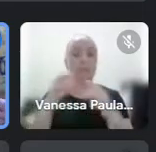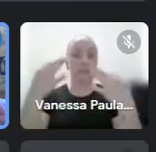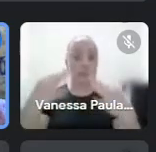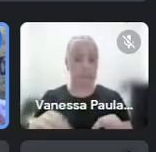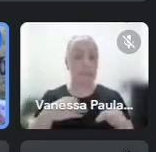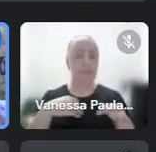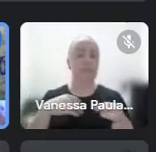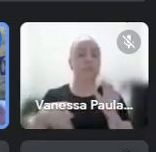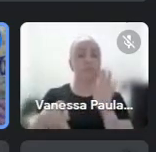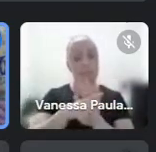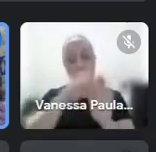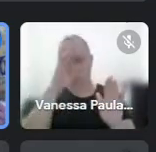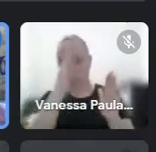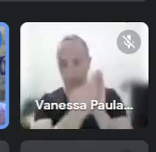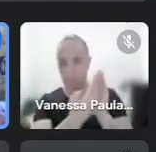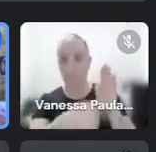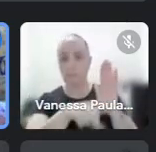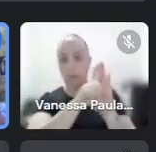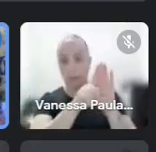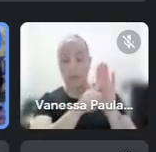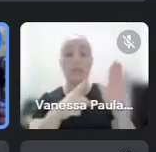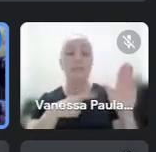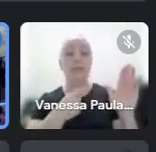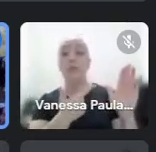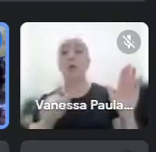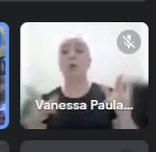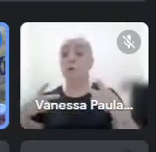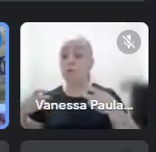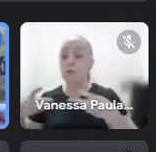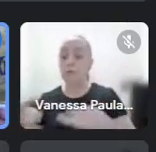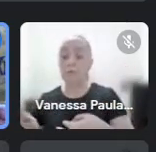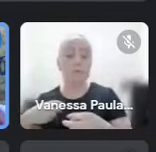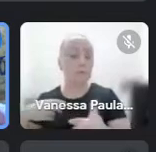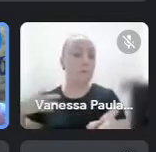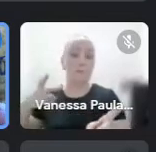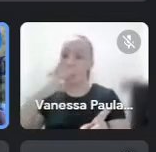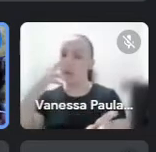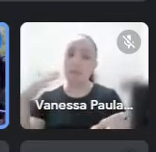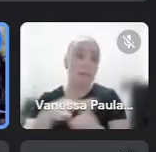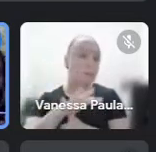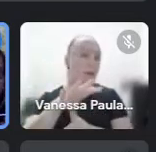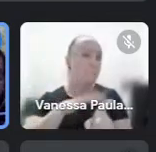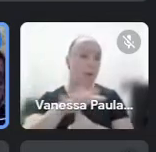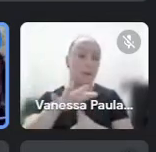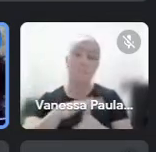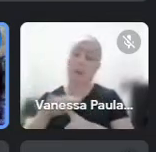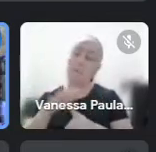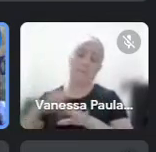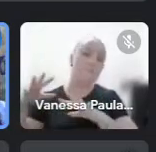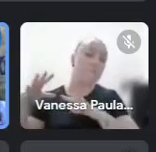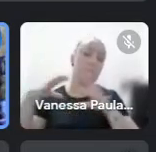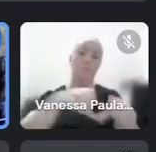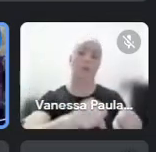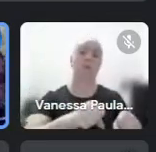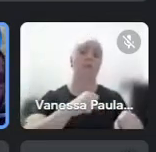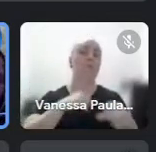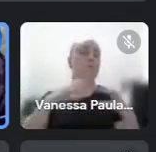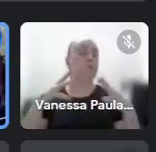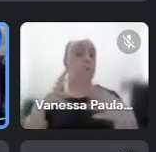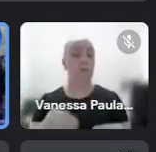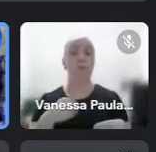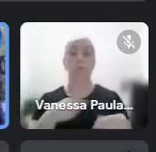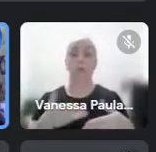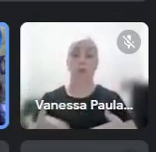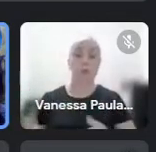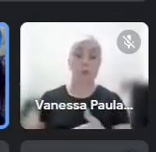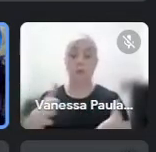regulamentadas, existem os garimpos também que estão à tona, gente. Eles vieram com tudo, né? Os garimpos estão com tudo e o ICMBio e o